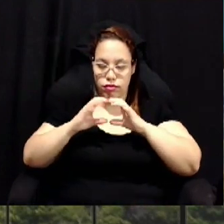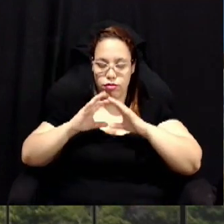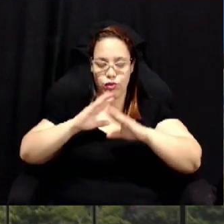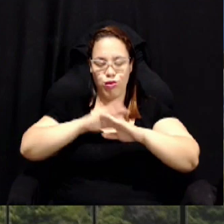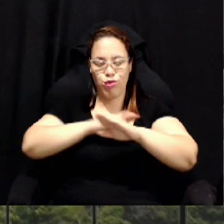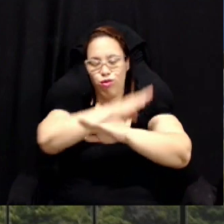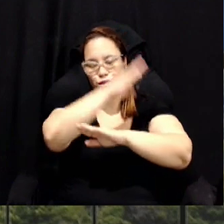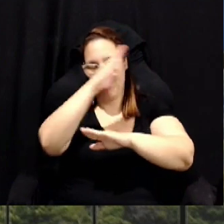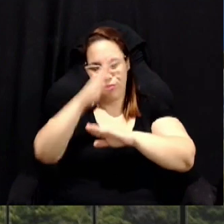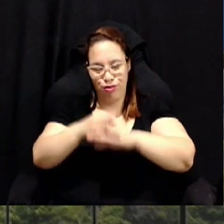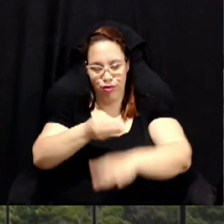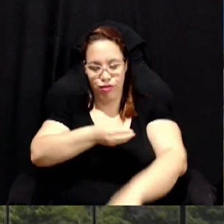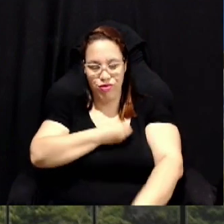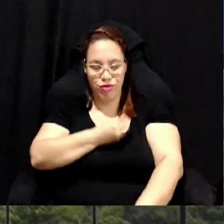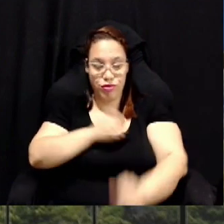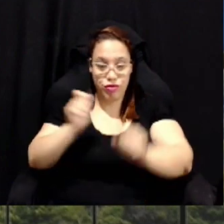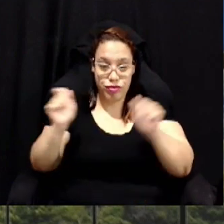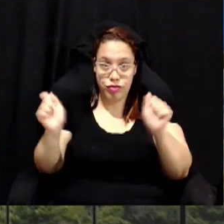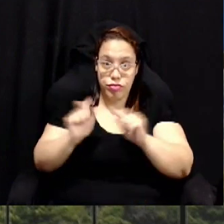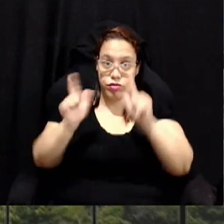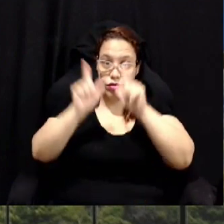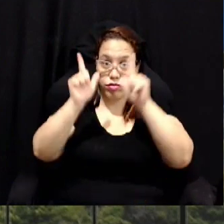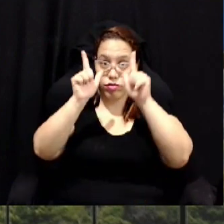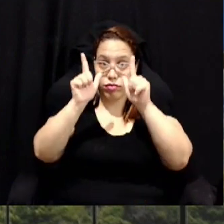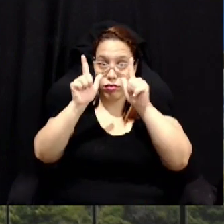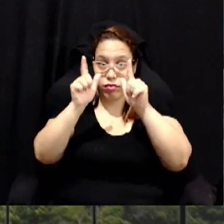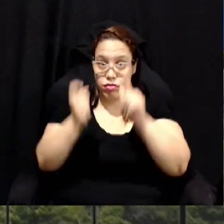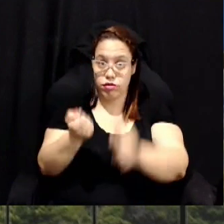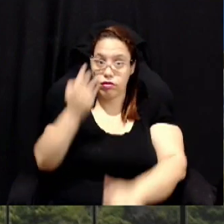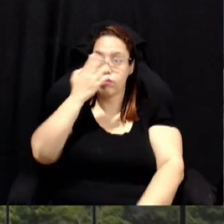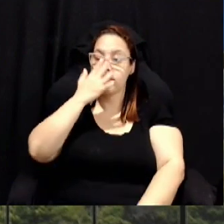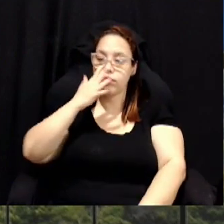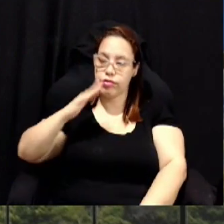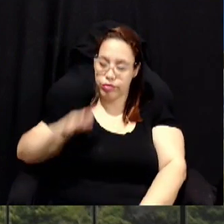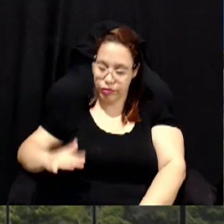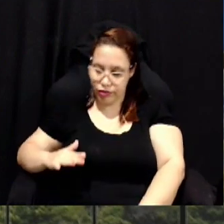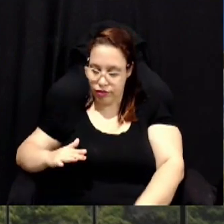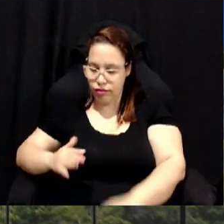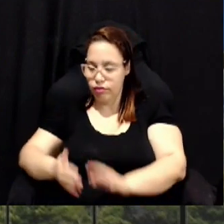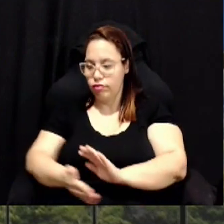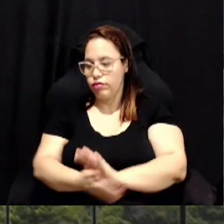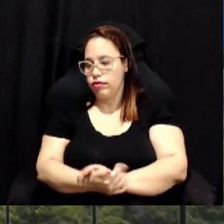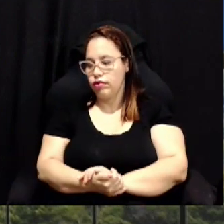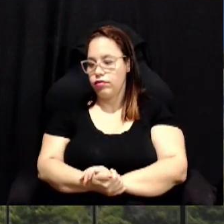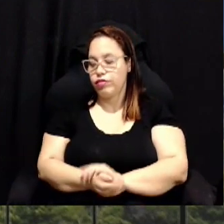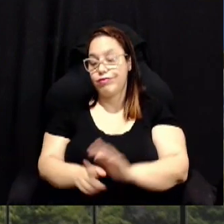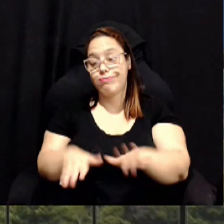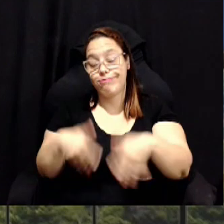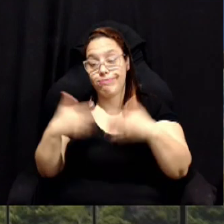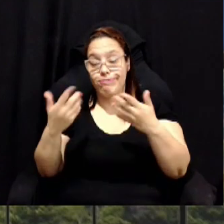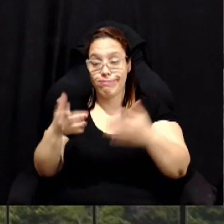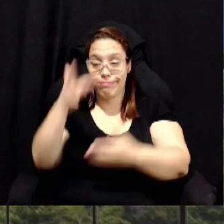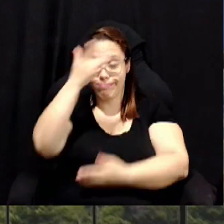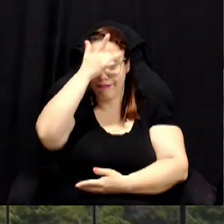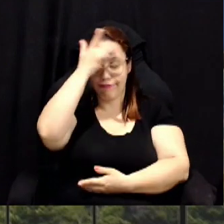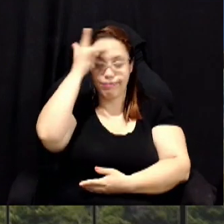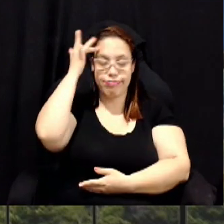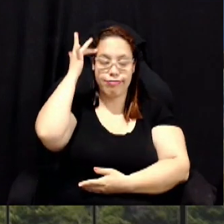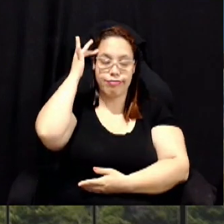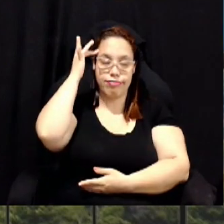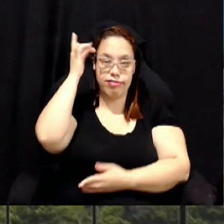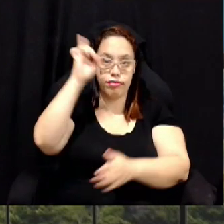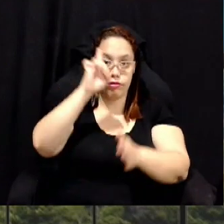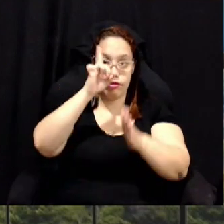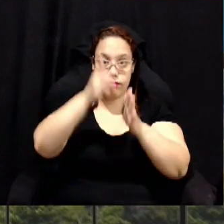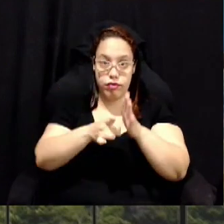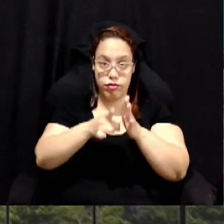se manifesta durante a primeira infância, apesar de muitas pessoas só serem diagnosticadas